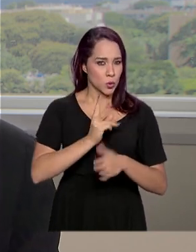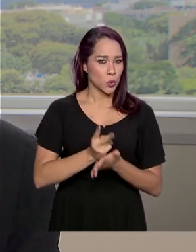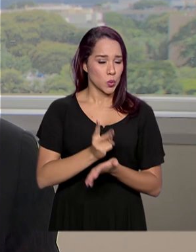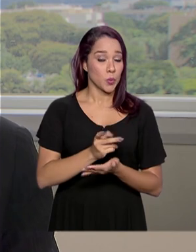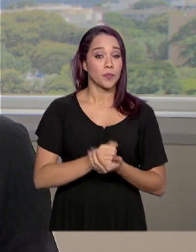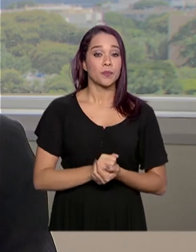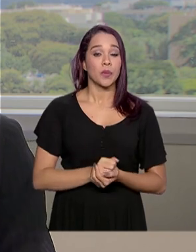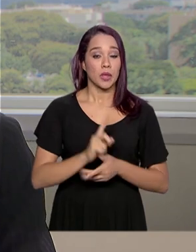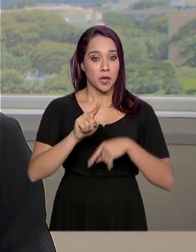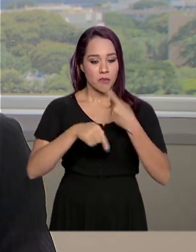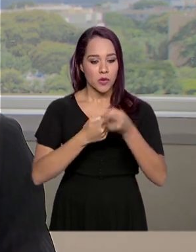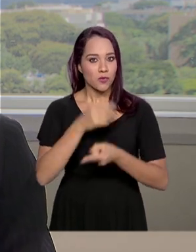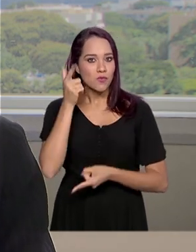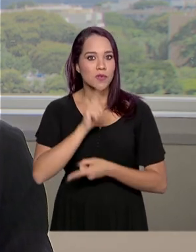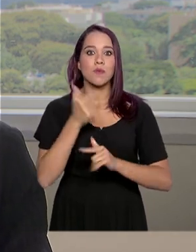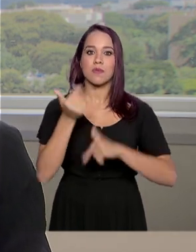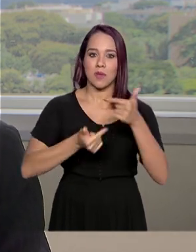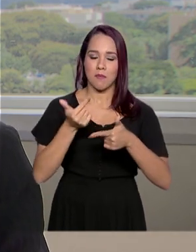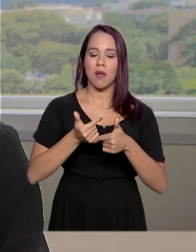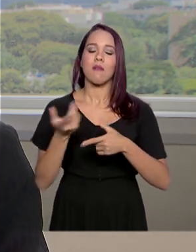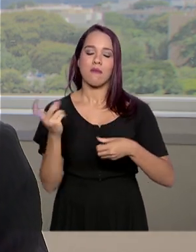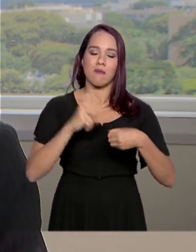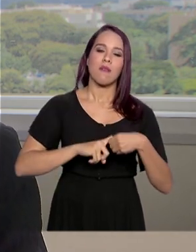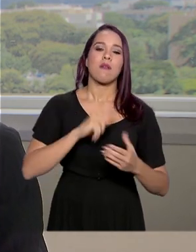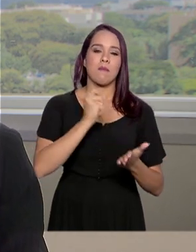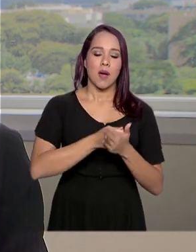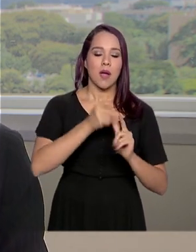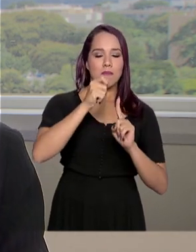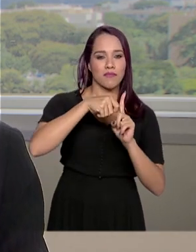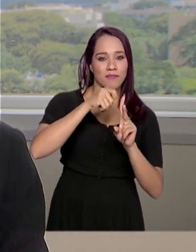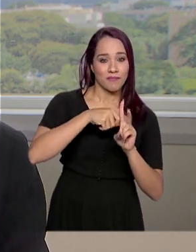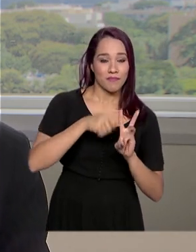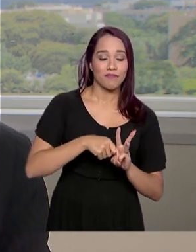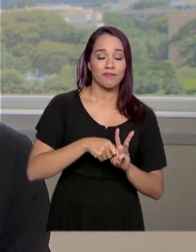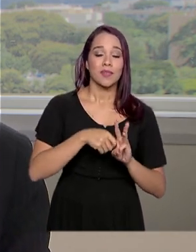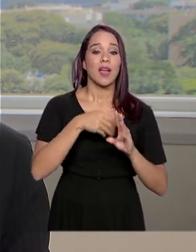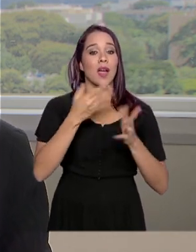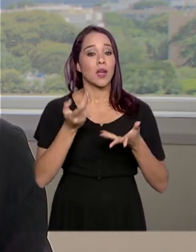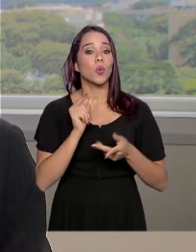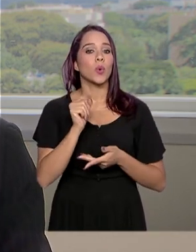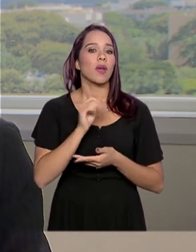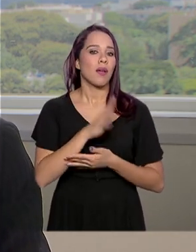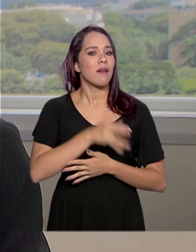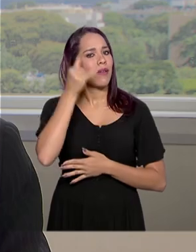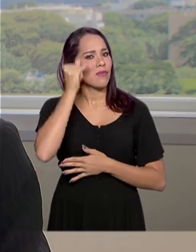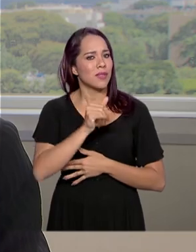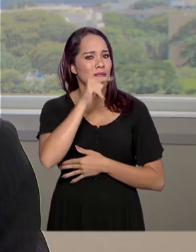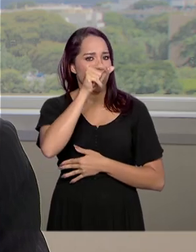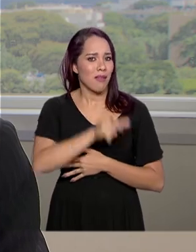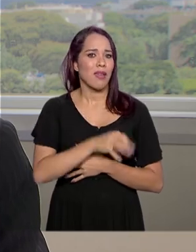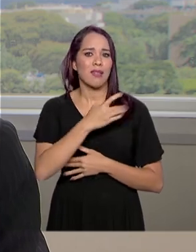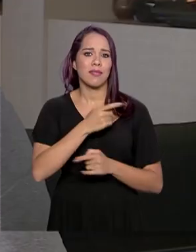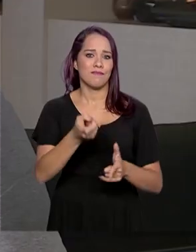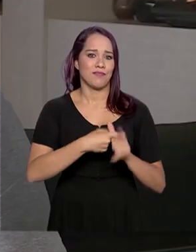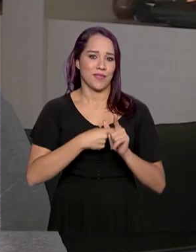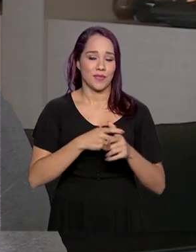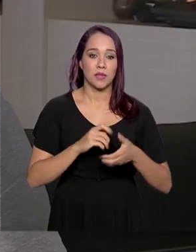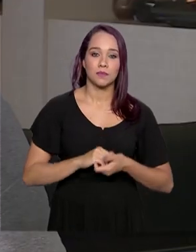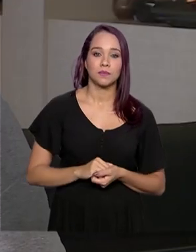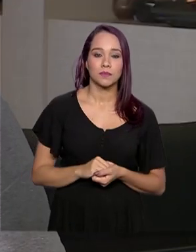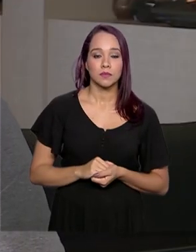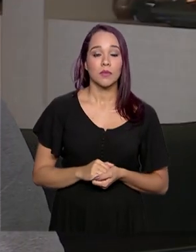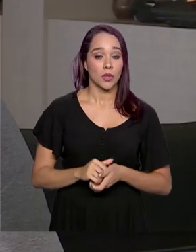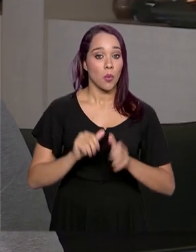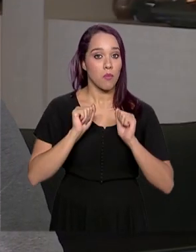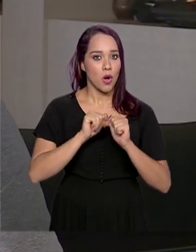quando ele tiver emprego, ele retoma esse pagamento das mensalidades. Então, a tendência é que ele não se torne mais inadimplente. Você pode